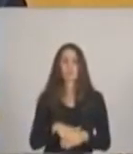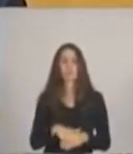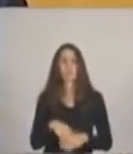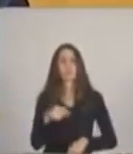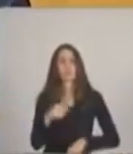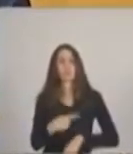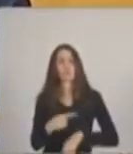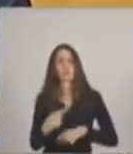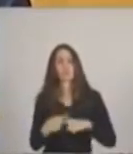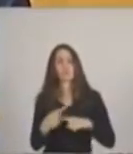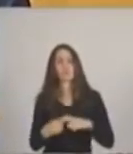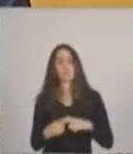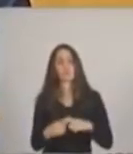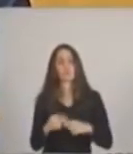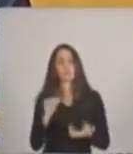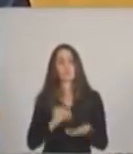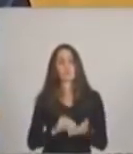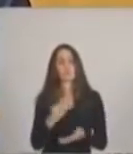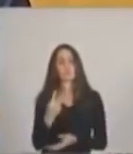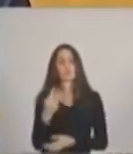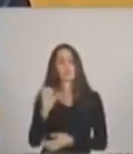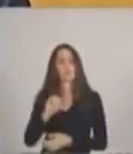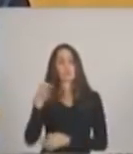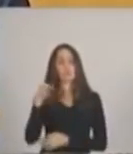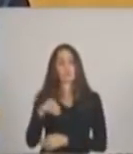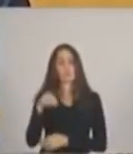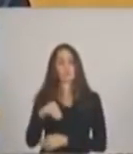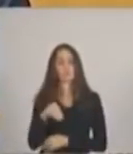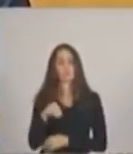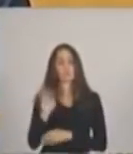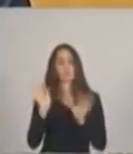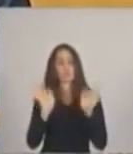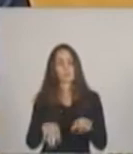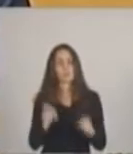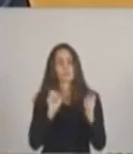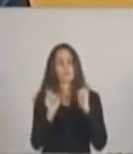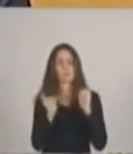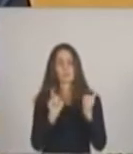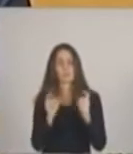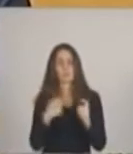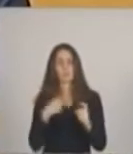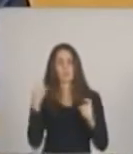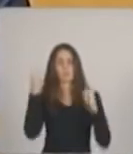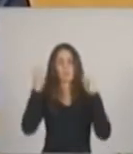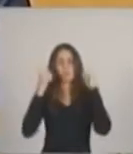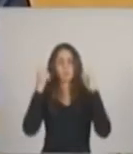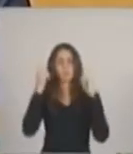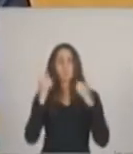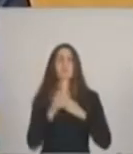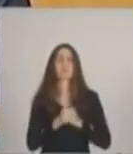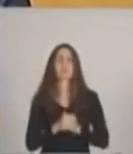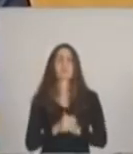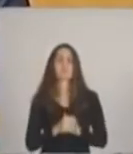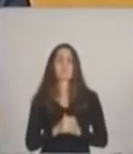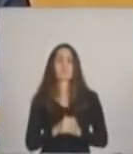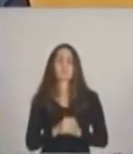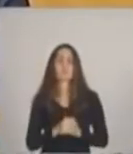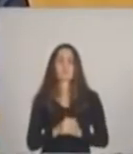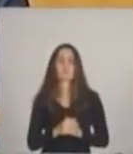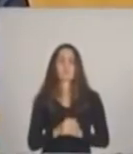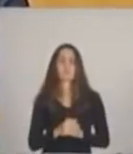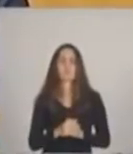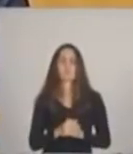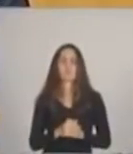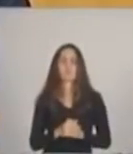39 minutos para o encerramento da sessão. Então, meu medo é da gente não votar esse projeto hoje. Solicito que eu